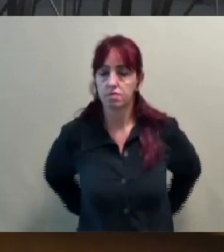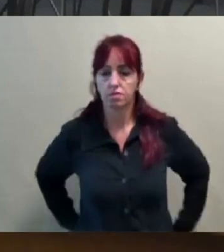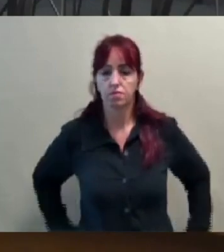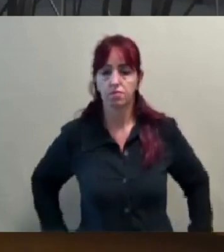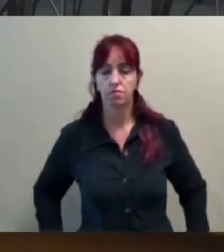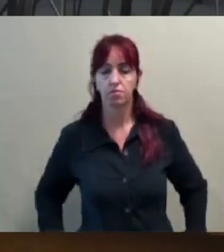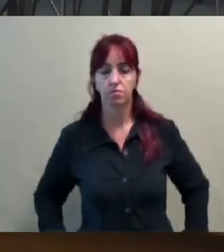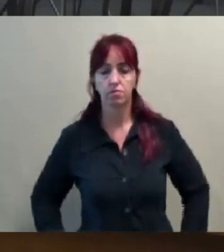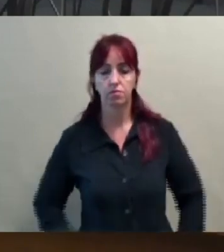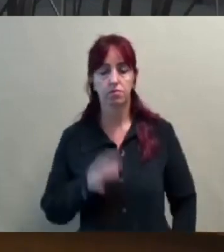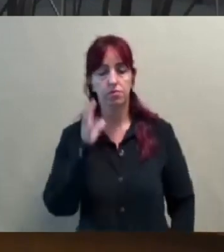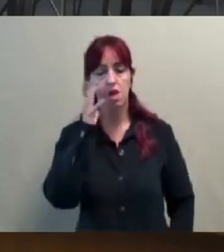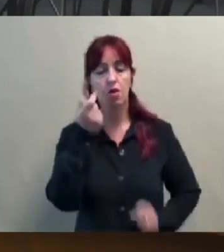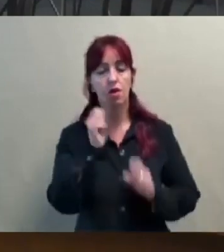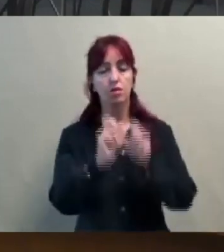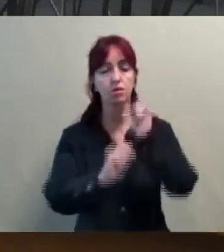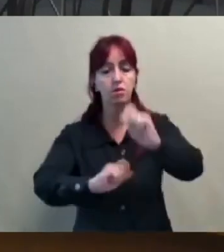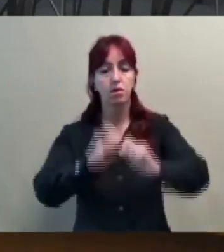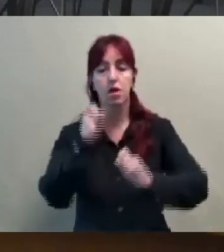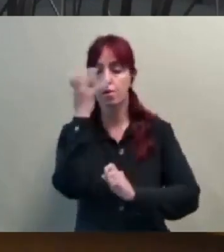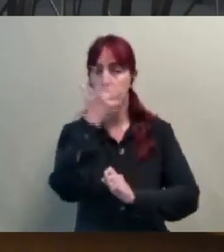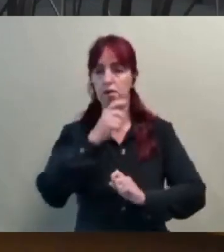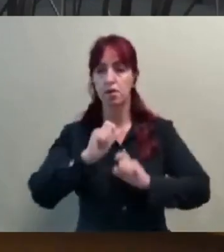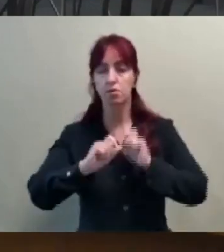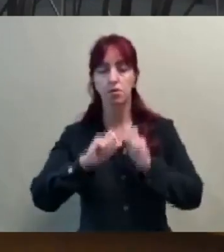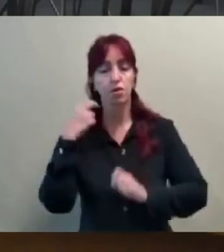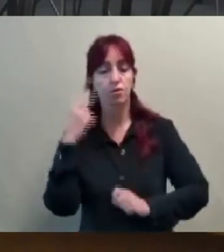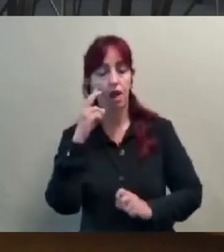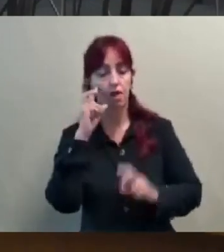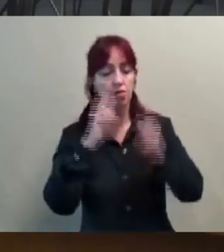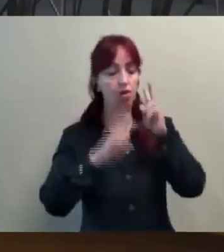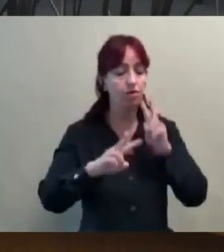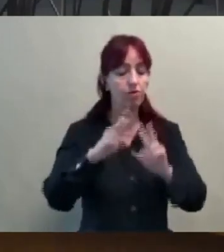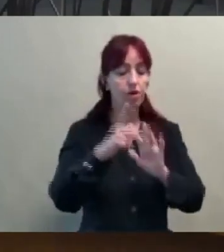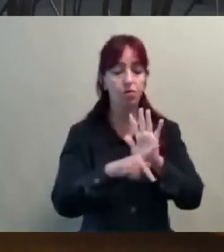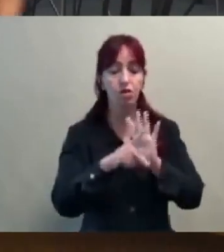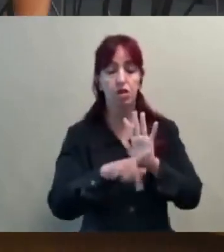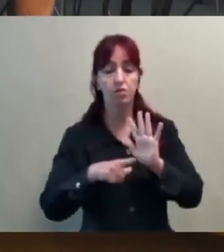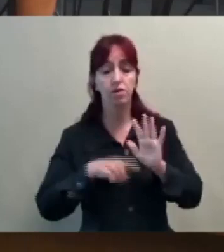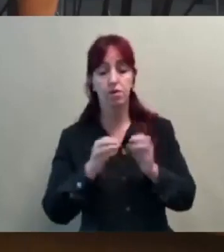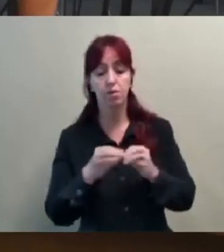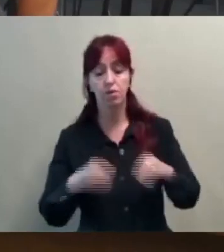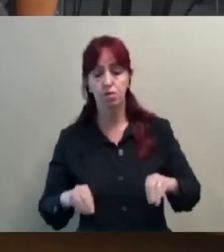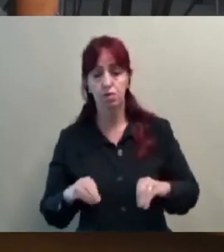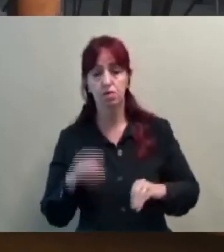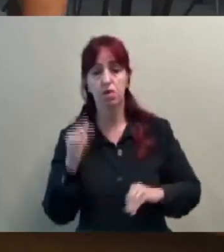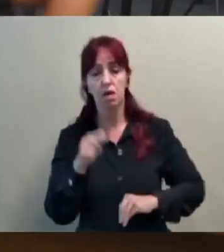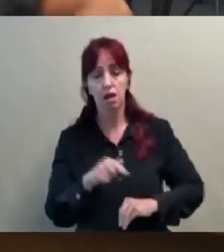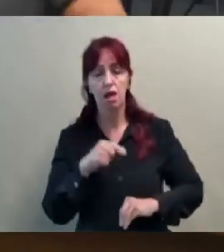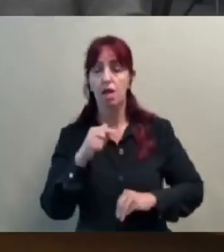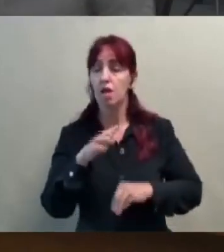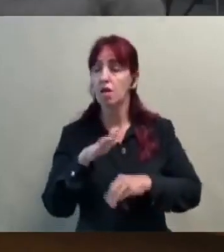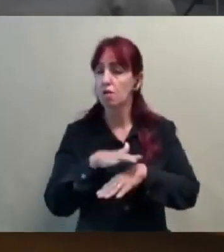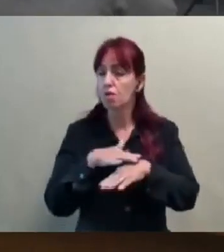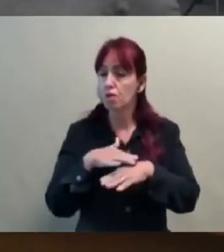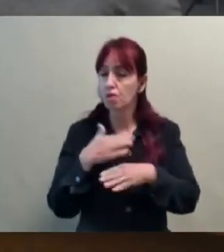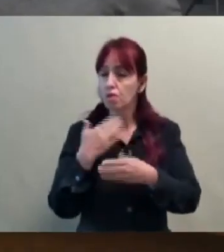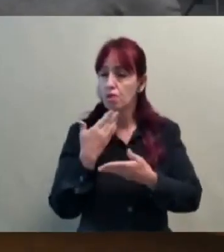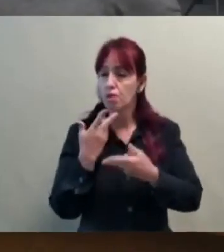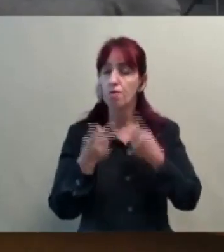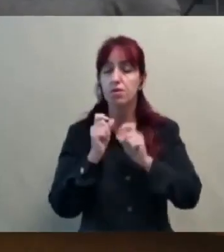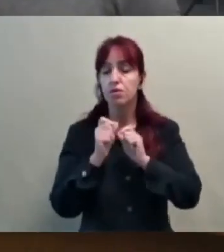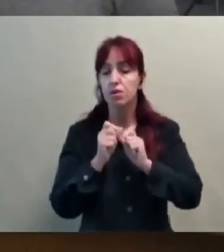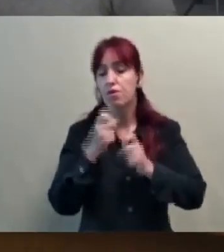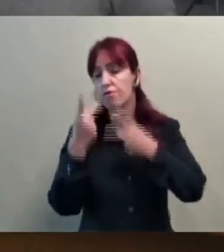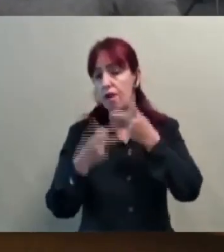vê que o projeto dele vai ficar prejudicado e ele começa a falar porque algo ele vai defender que